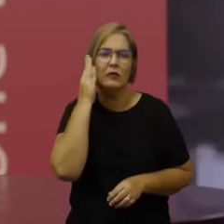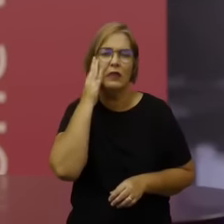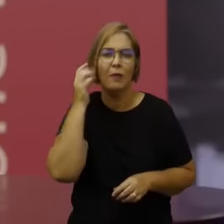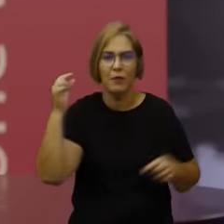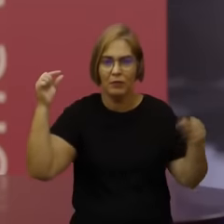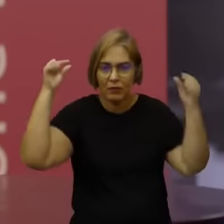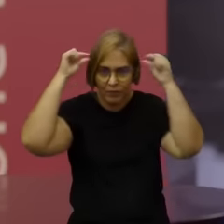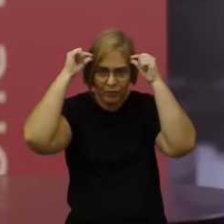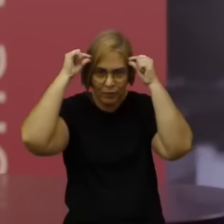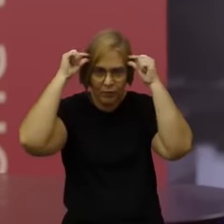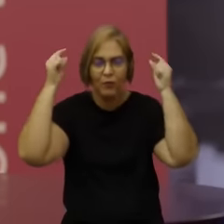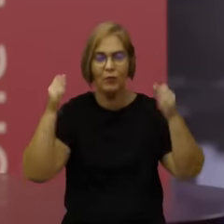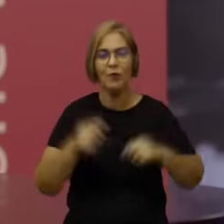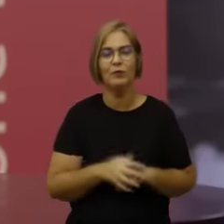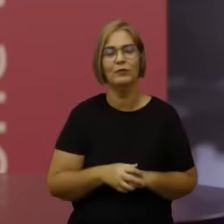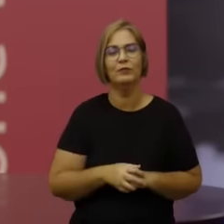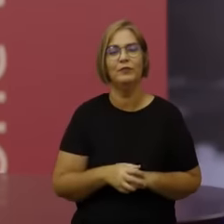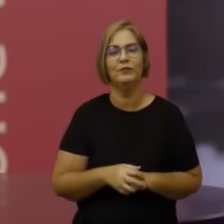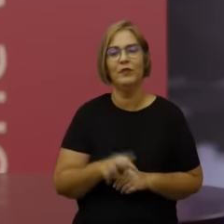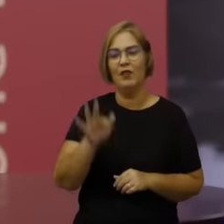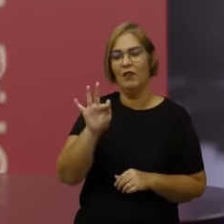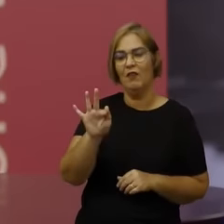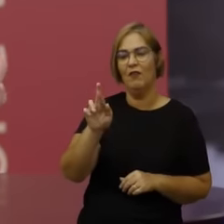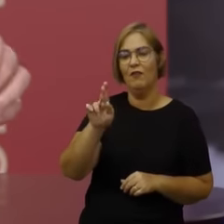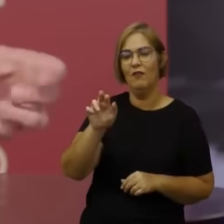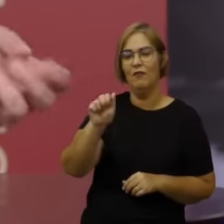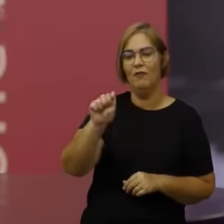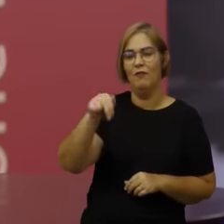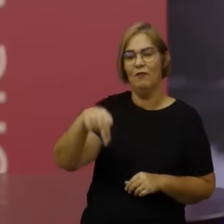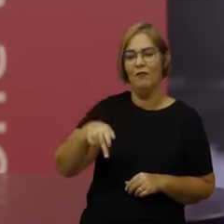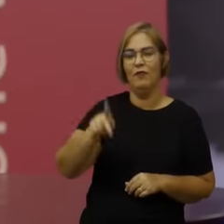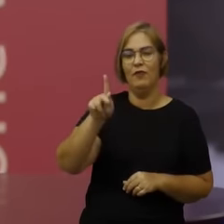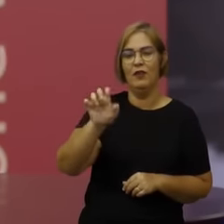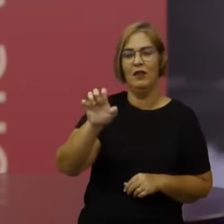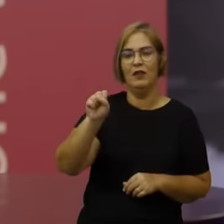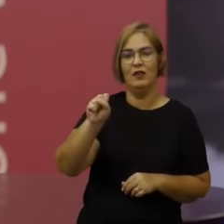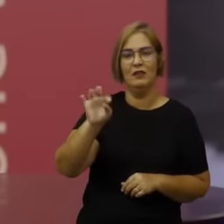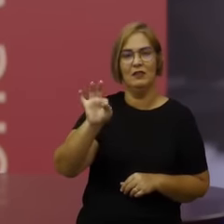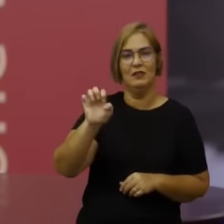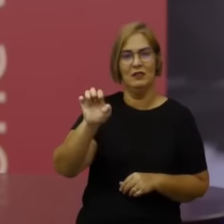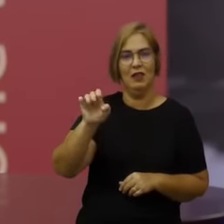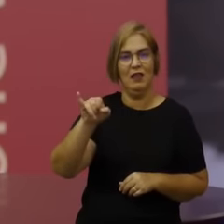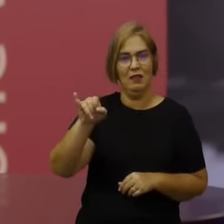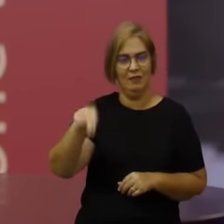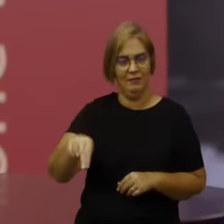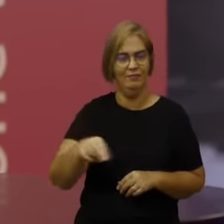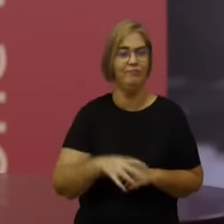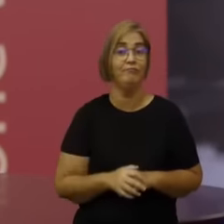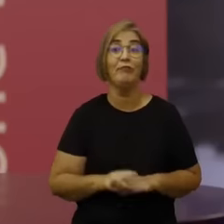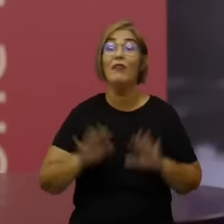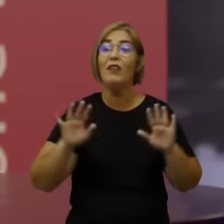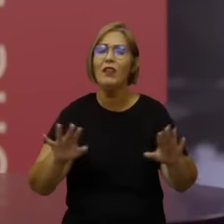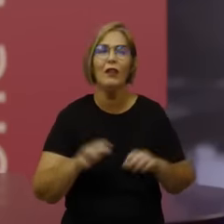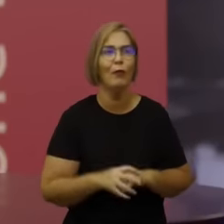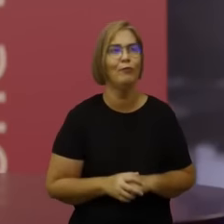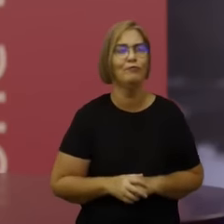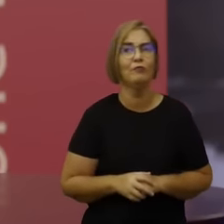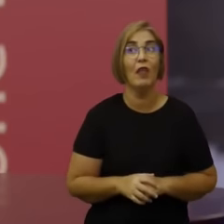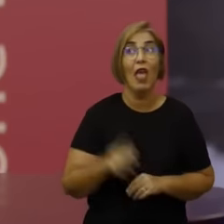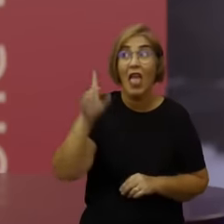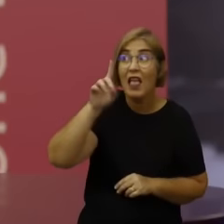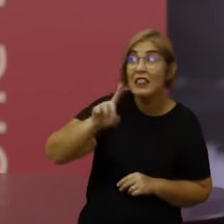então vai nos colocar diante dessa decisão: ou Deus ou nada, ou Deus ou desespero,